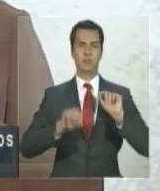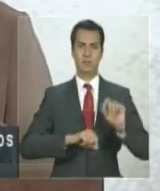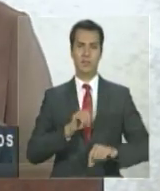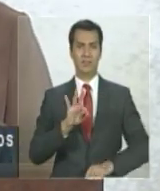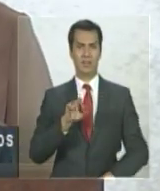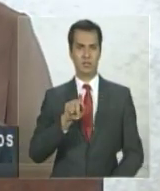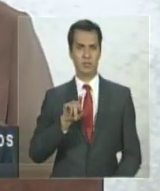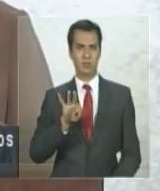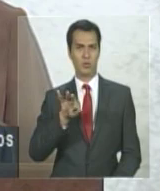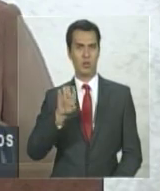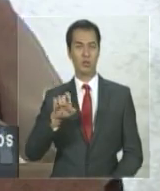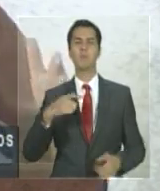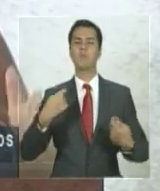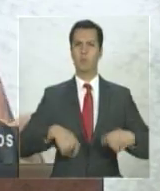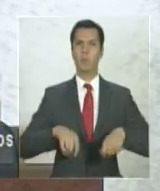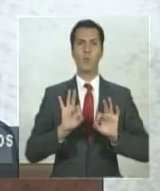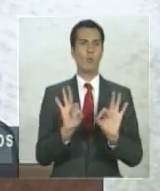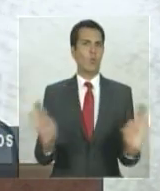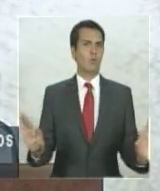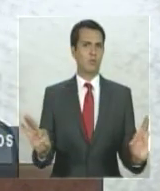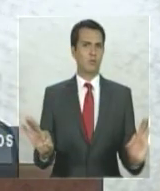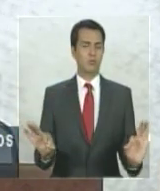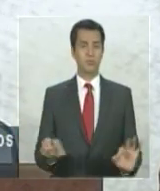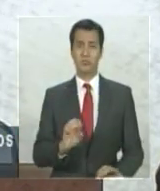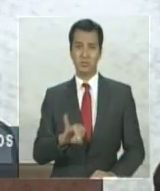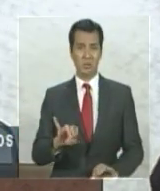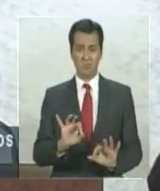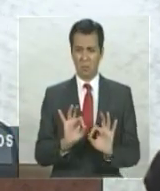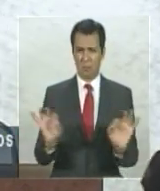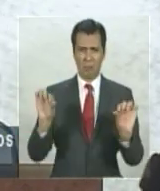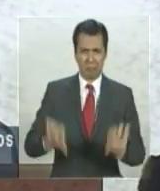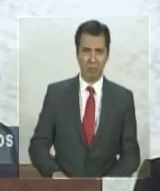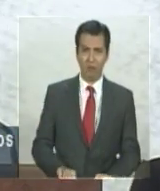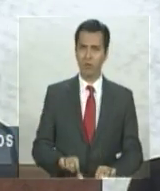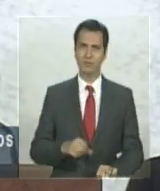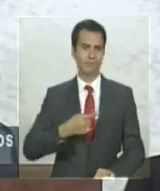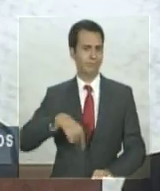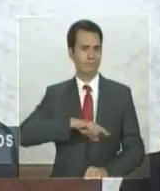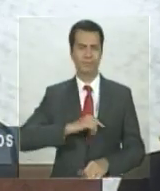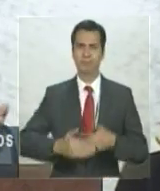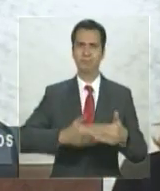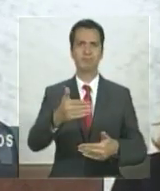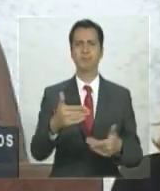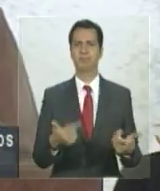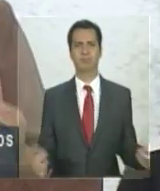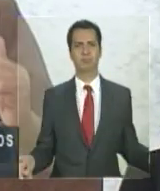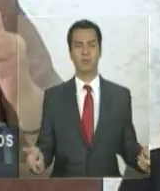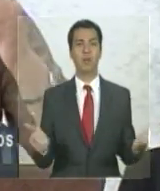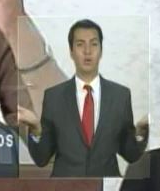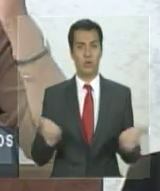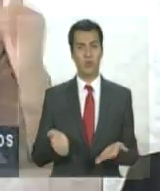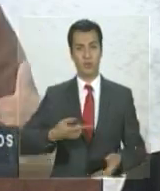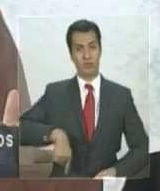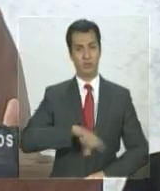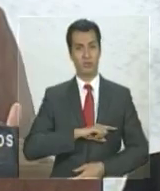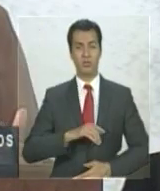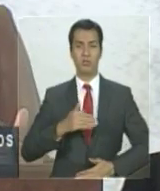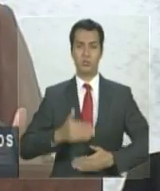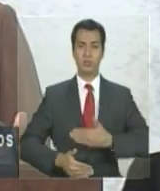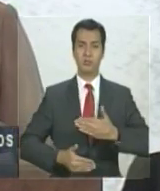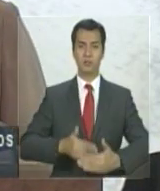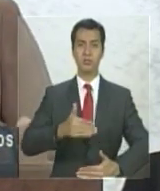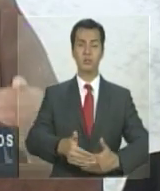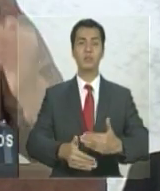de qualidade. Porque, senão, nós não caminharemos para isso. Então, nós estamos aqui dando um passo para o